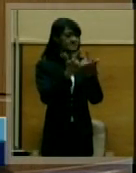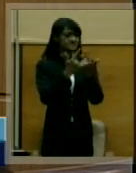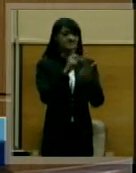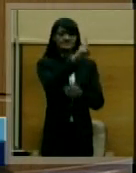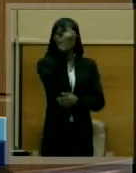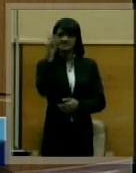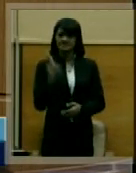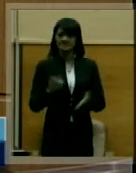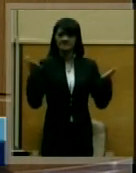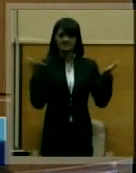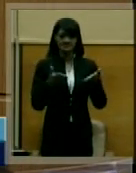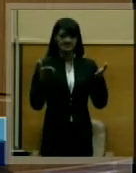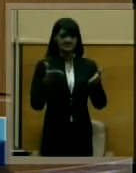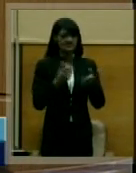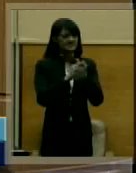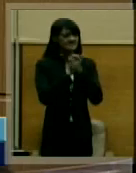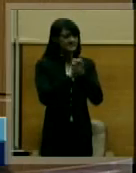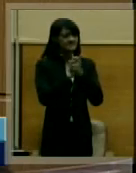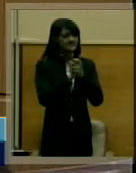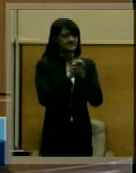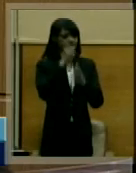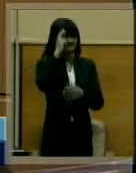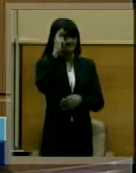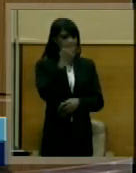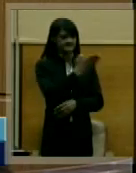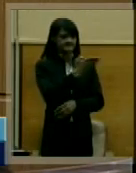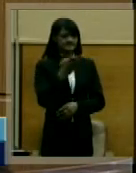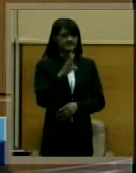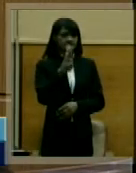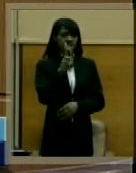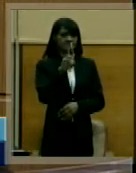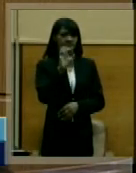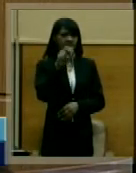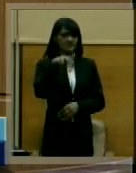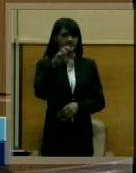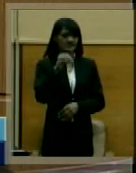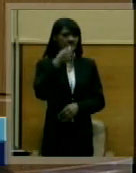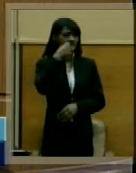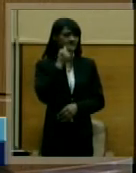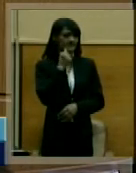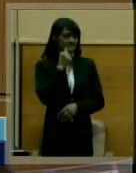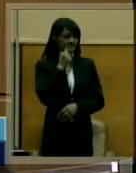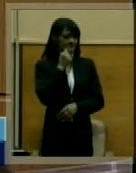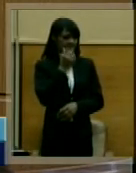para prestar justa homenagem aos senhores Breno Nunes de Oliveira,